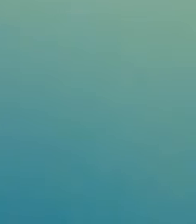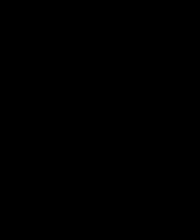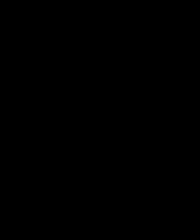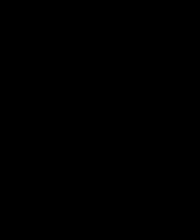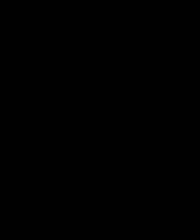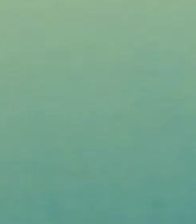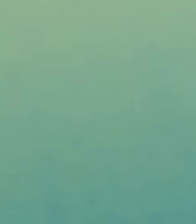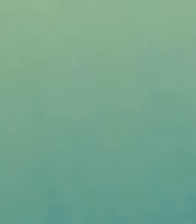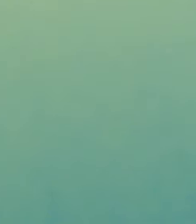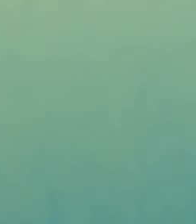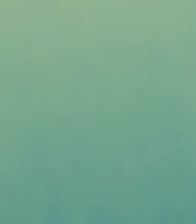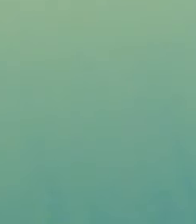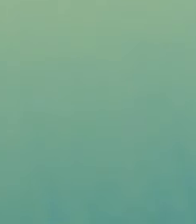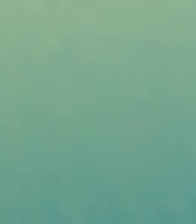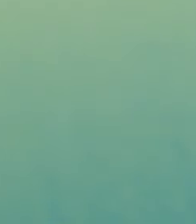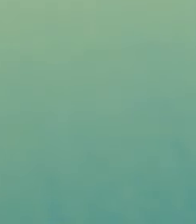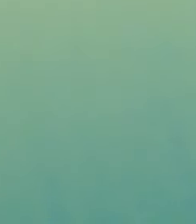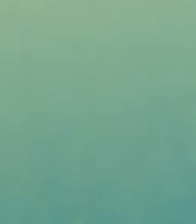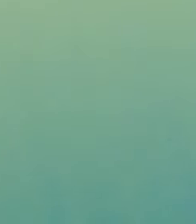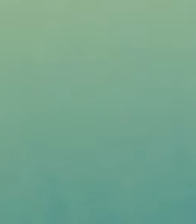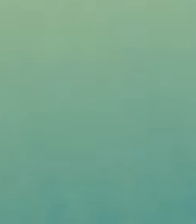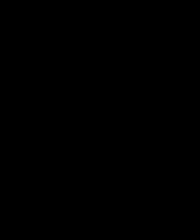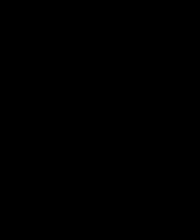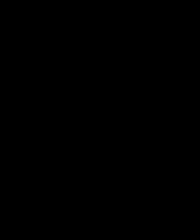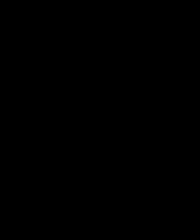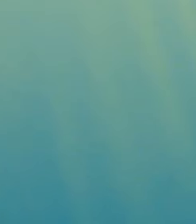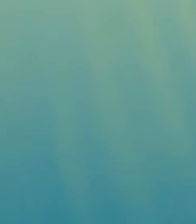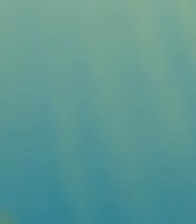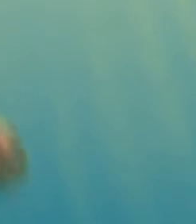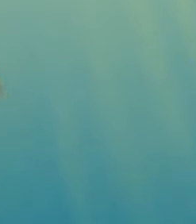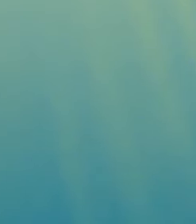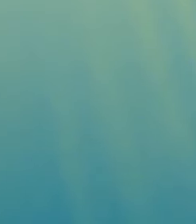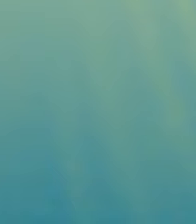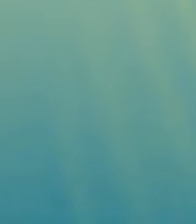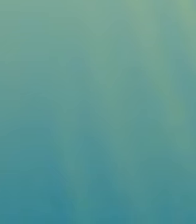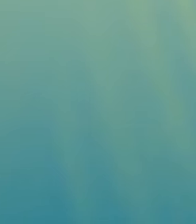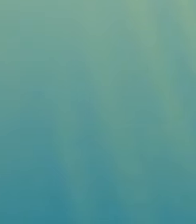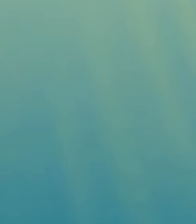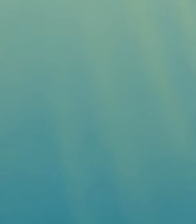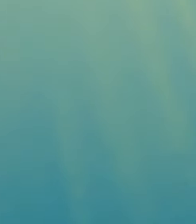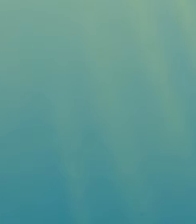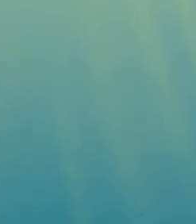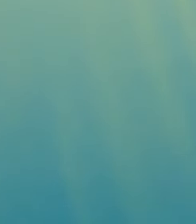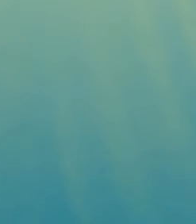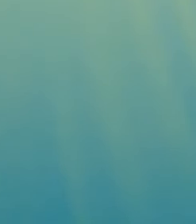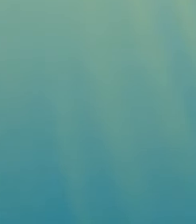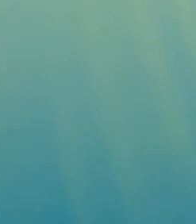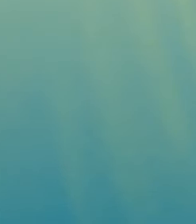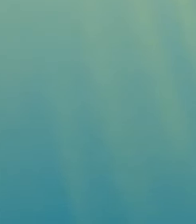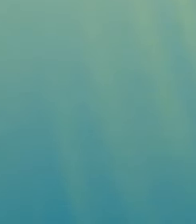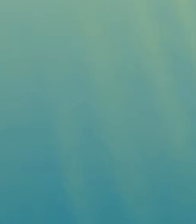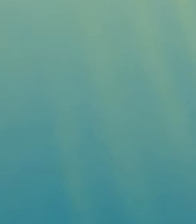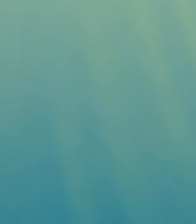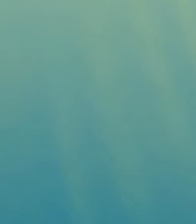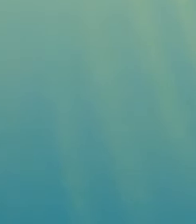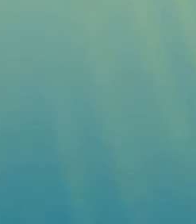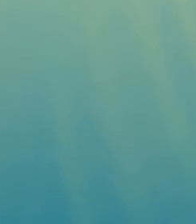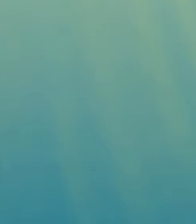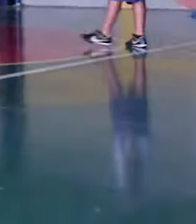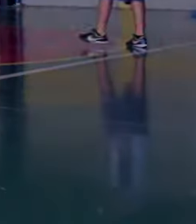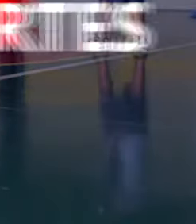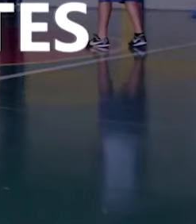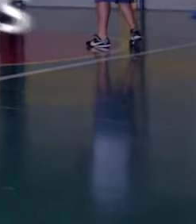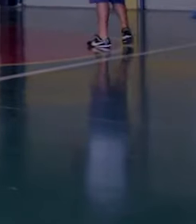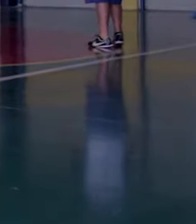da região. Eu amo estudar aqui. Para você que gosta de futebol, balé, natação,